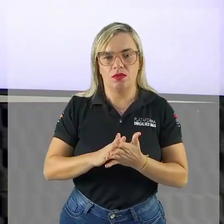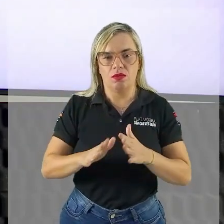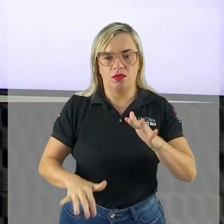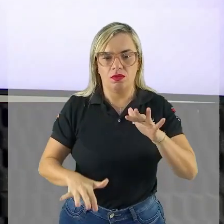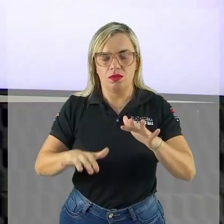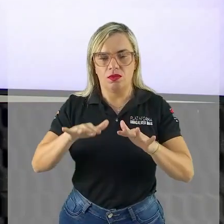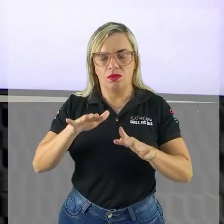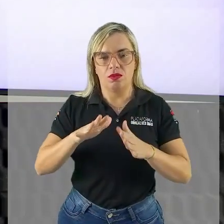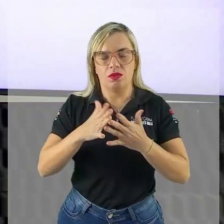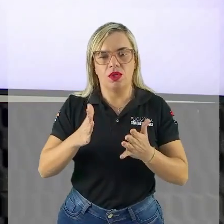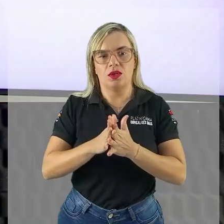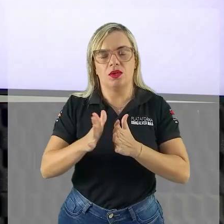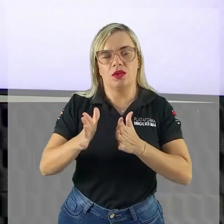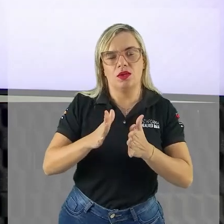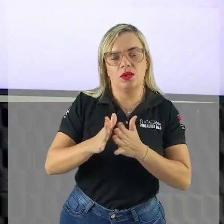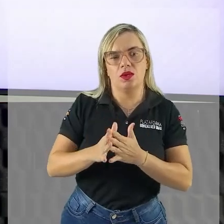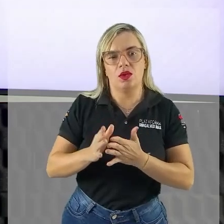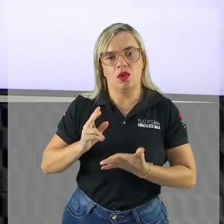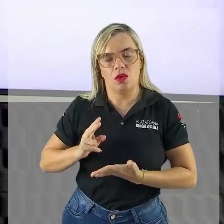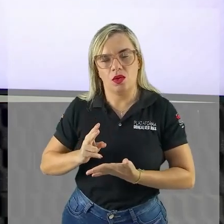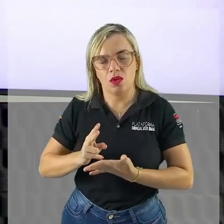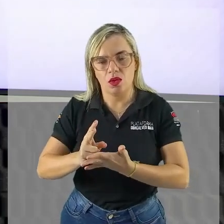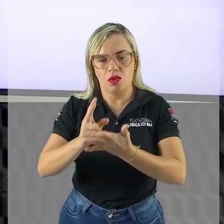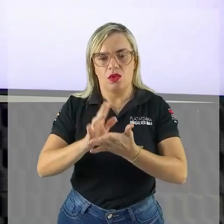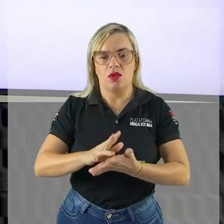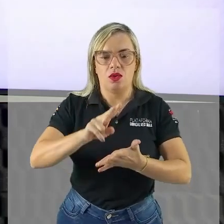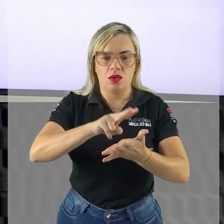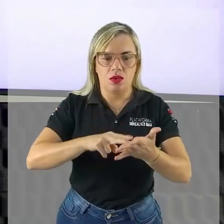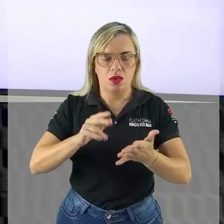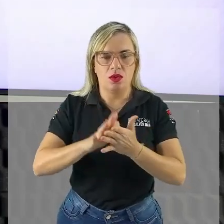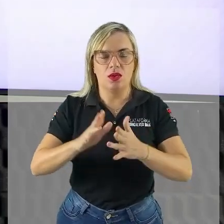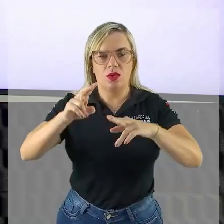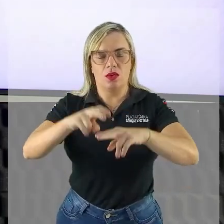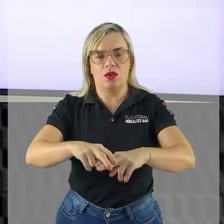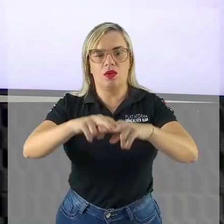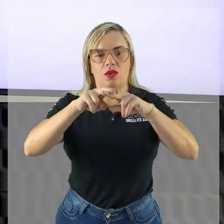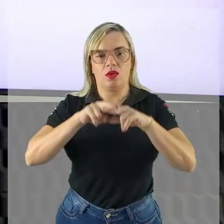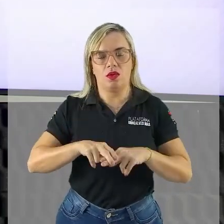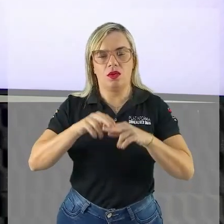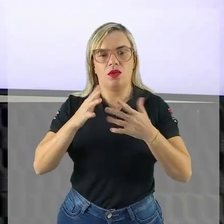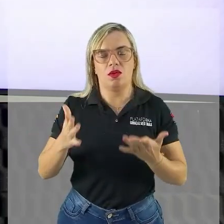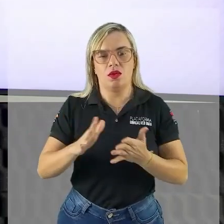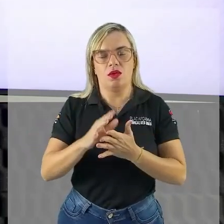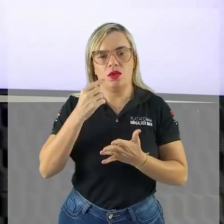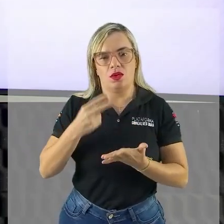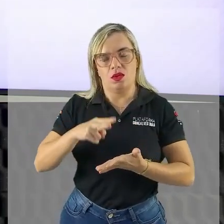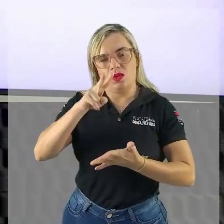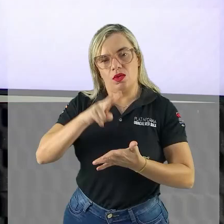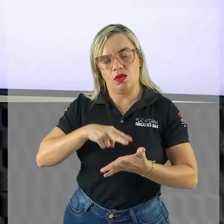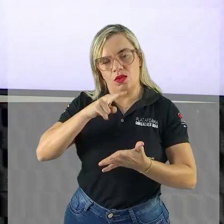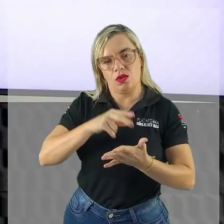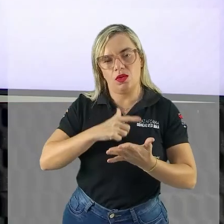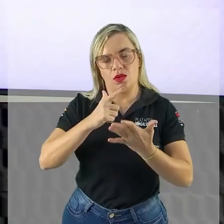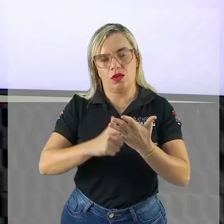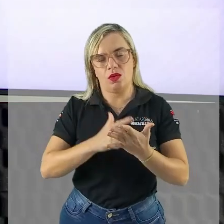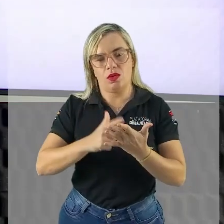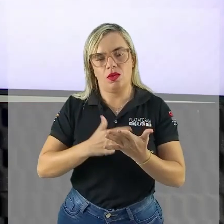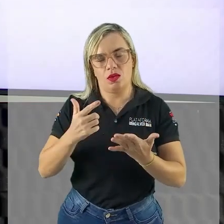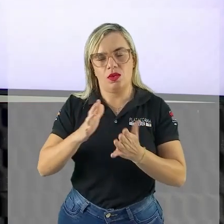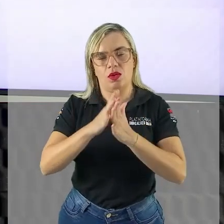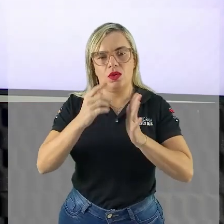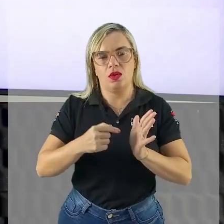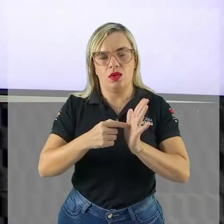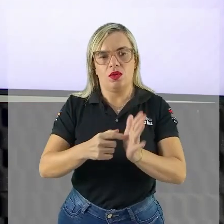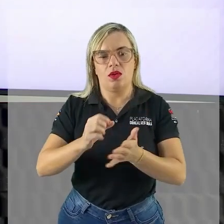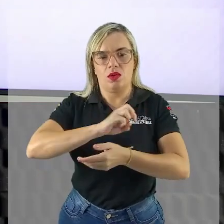médio prazo, longo prazo, que é leitura, né? Então, por isso, vou bater novamente na tecla. Leia as obras sugeridas pela UEMA. Isso já